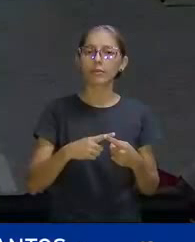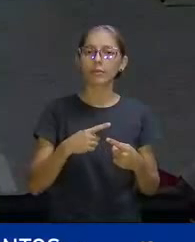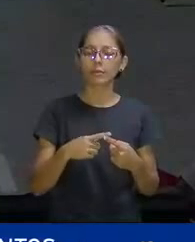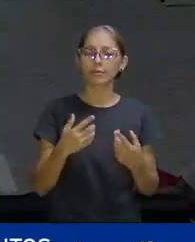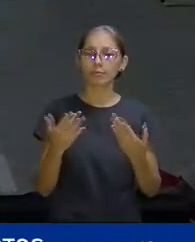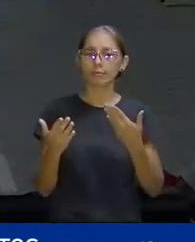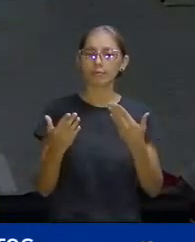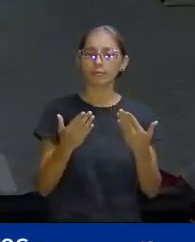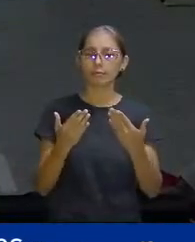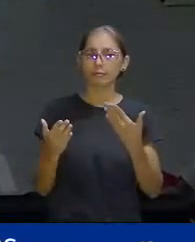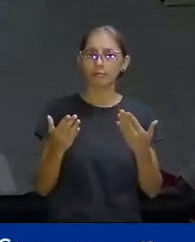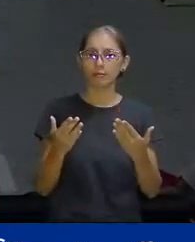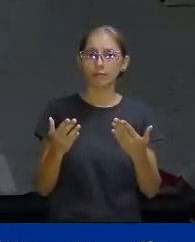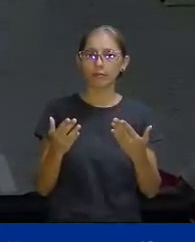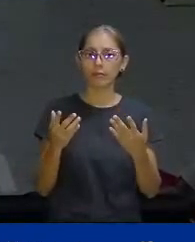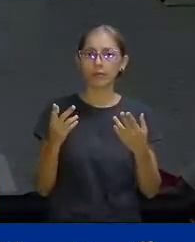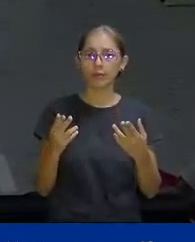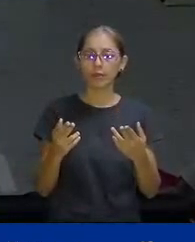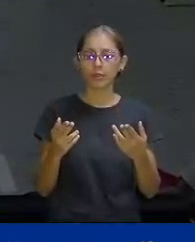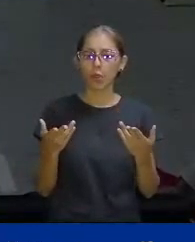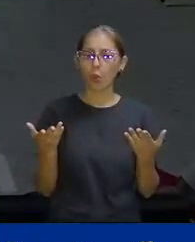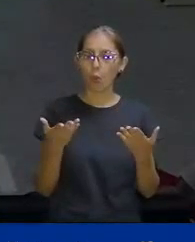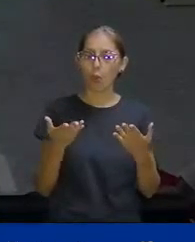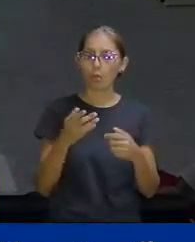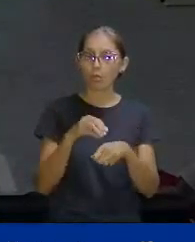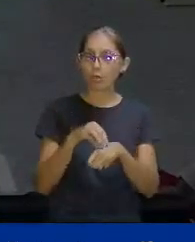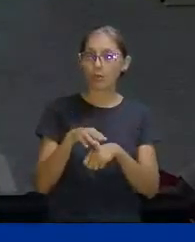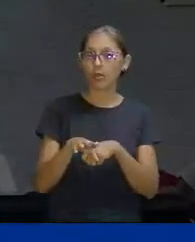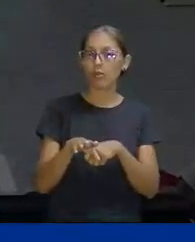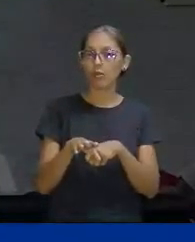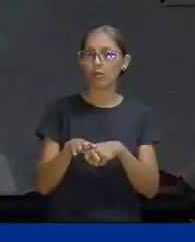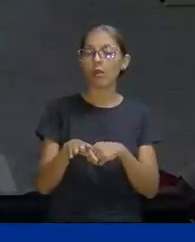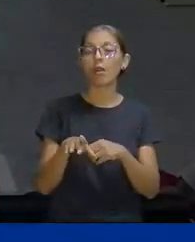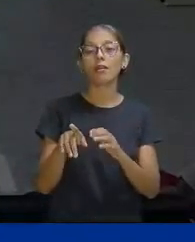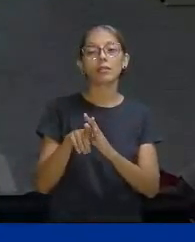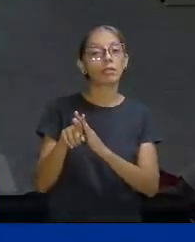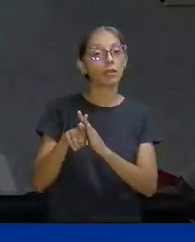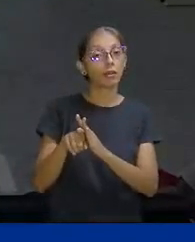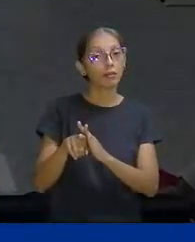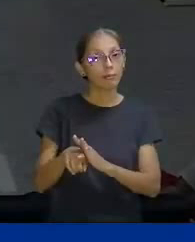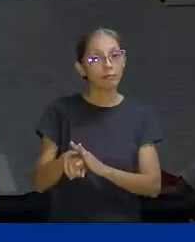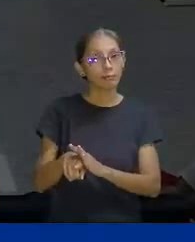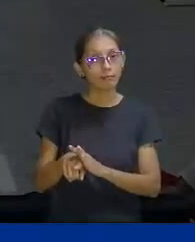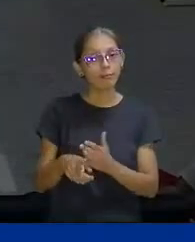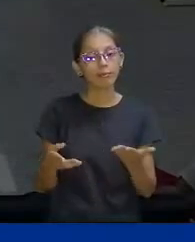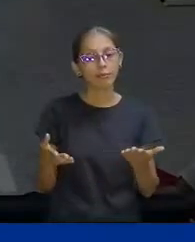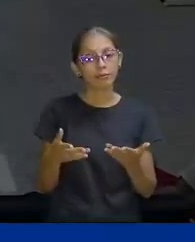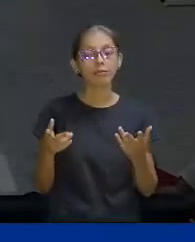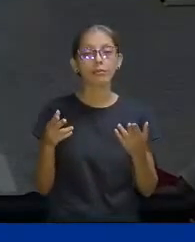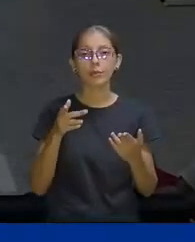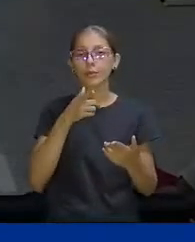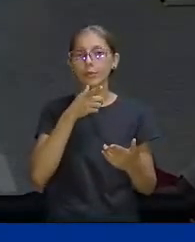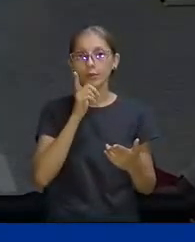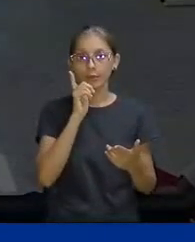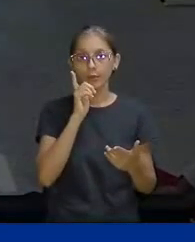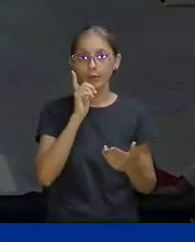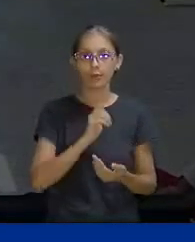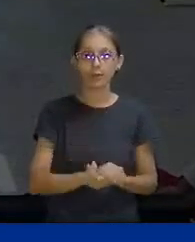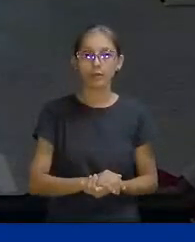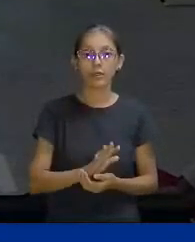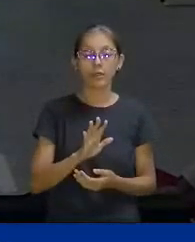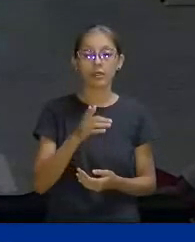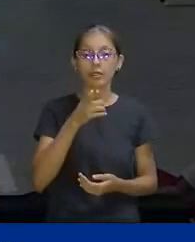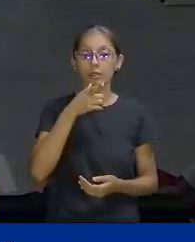nós façamos uma análise, ou seja, já fizemos a análise anterior, com a devida vênia, relatora, ou seja,